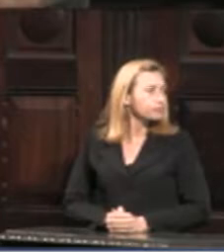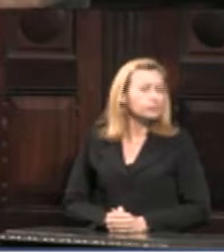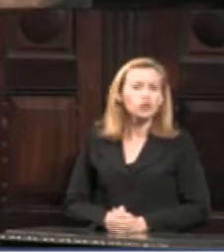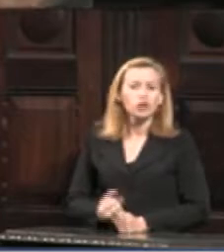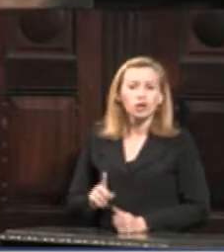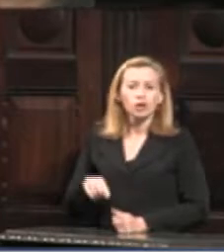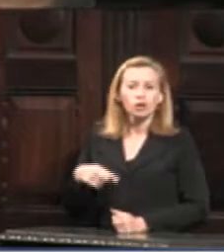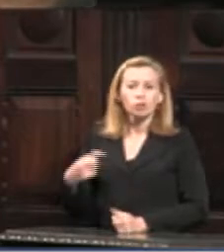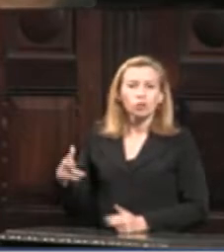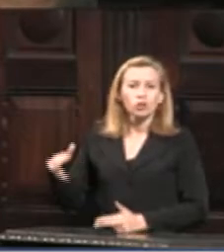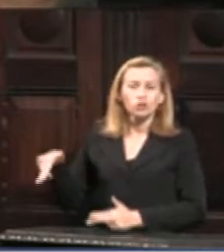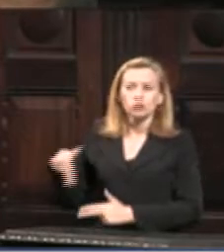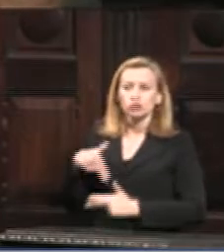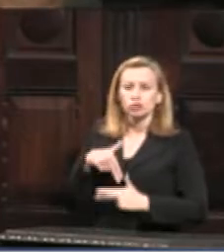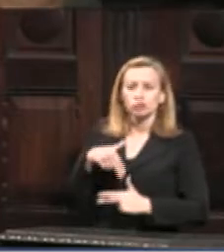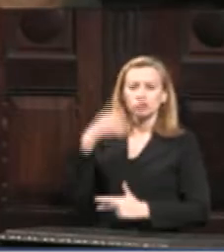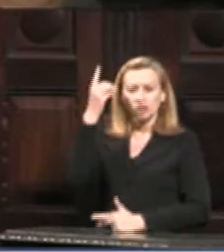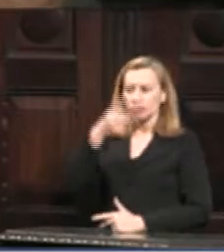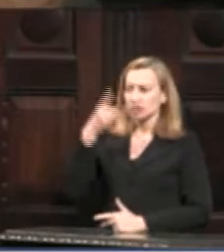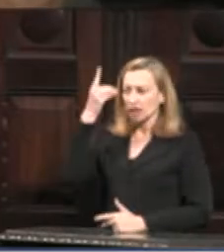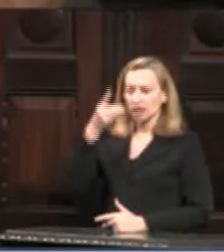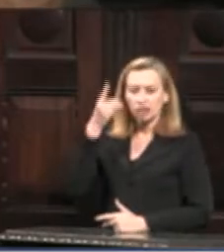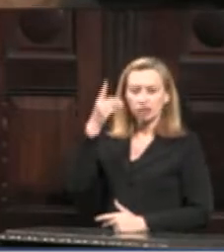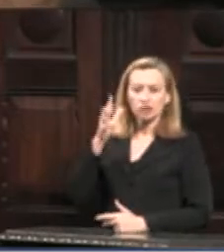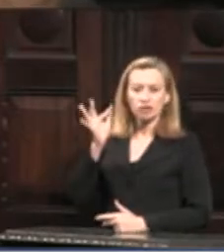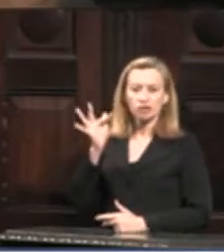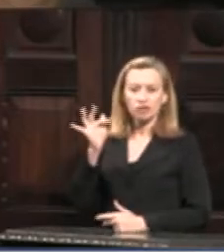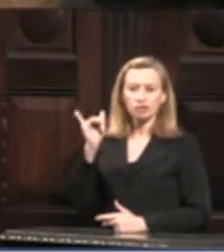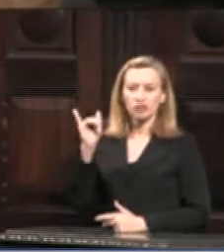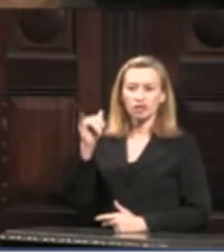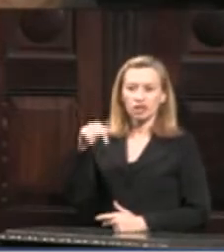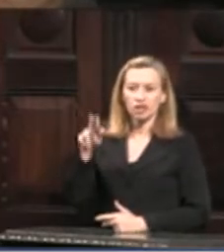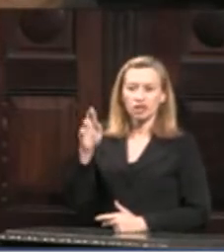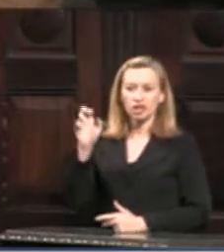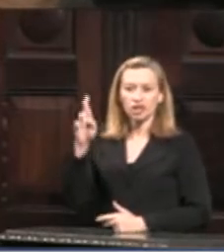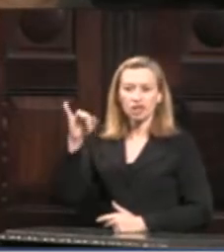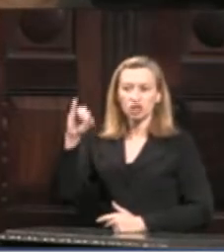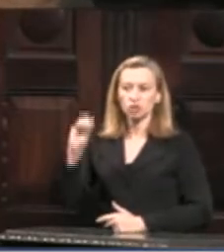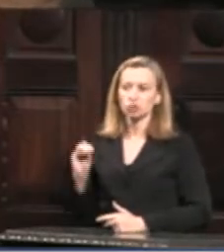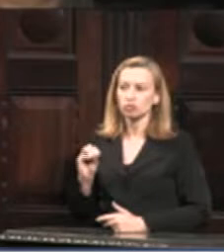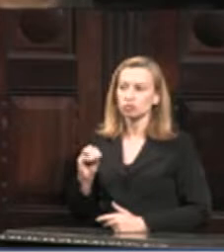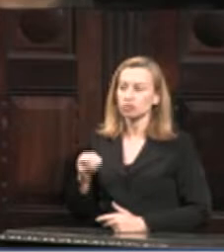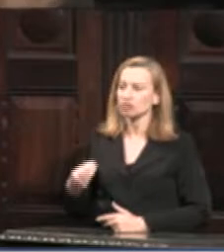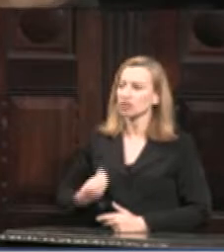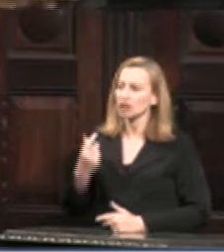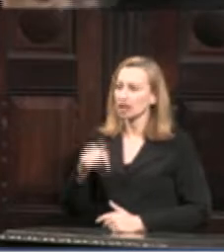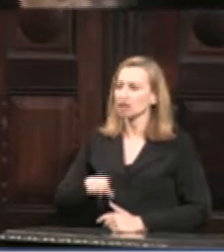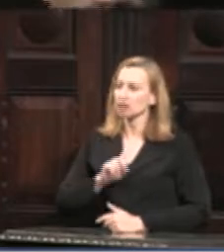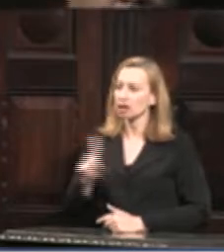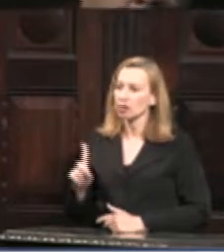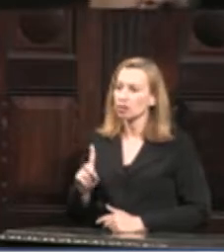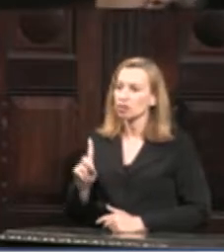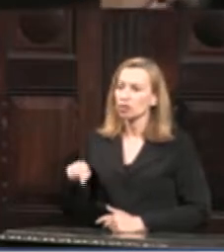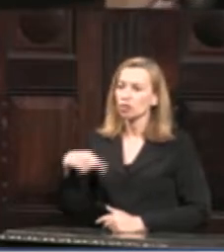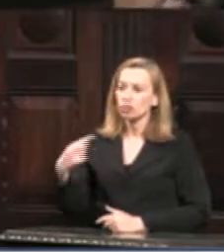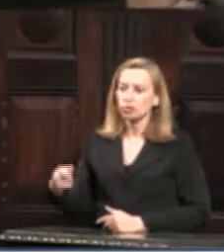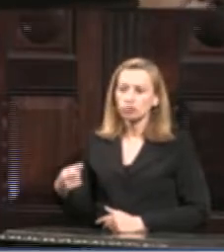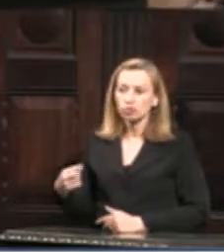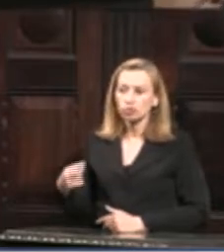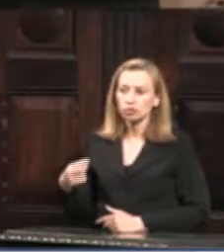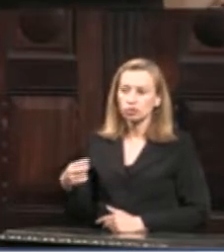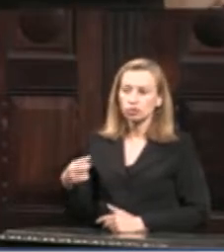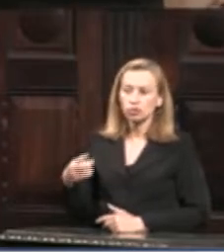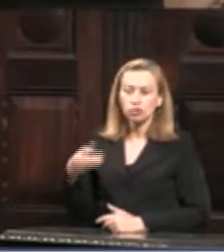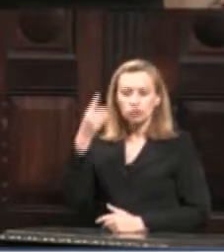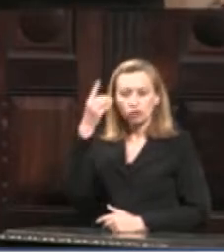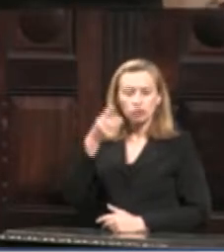Próximo orador inscrito é o nobre deputado Figueiredo. Não se encontrando presente, o próximo orador inscrito é o